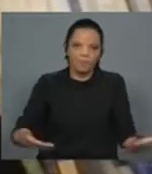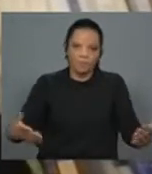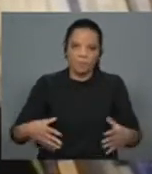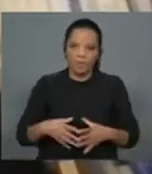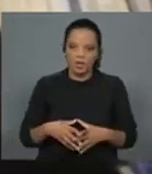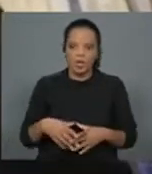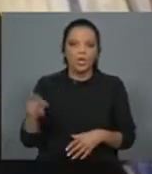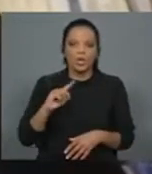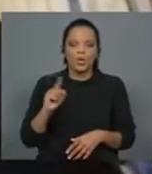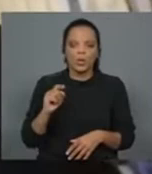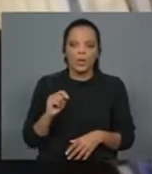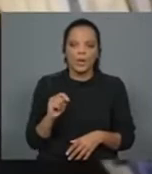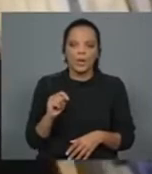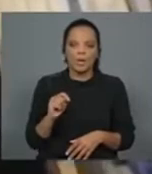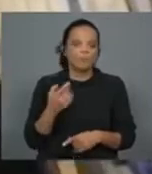um ferro